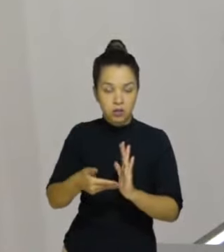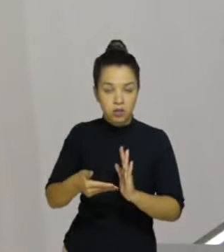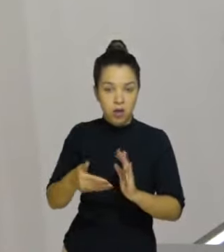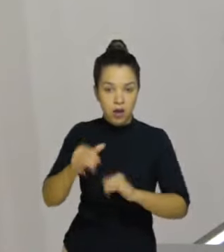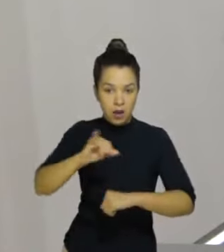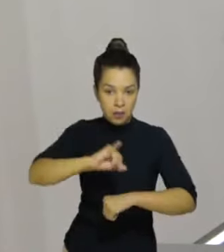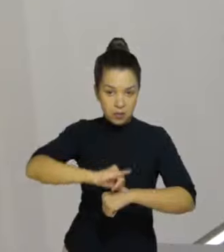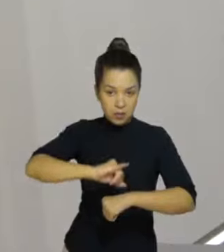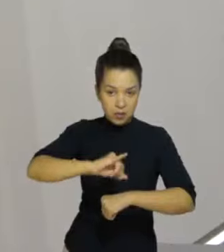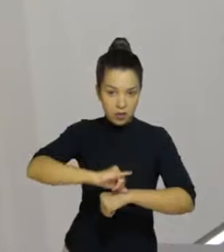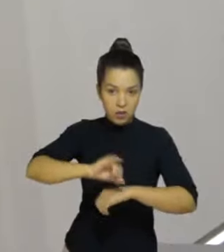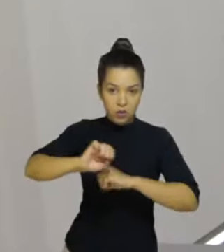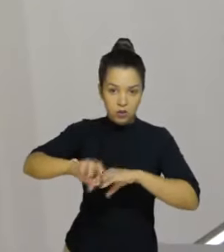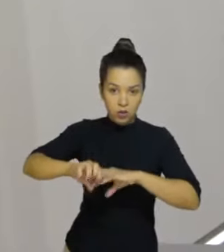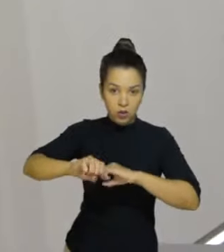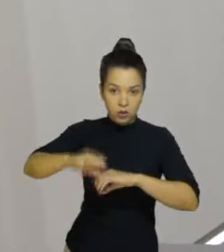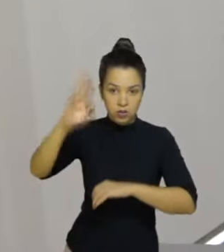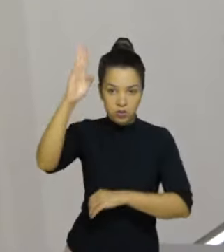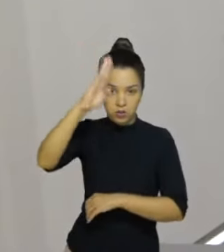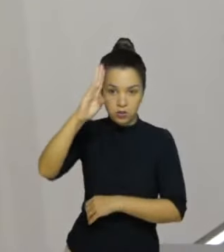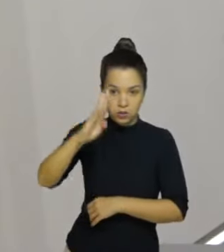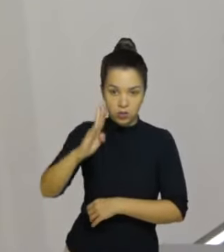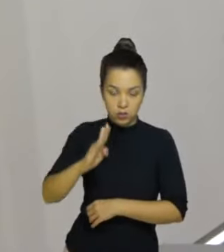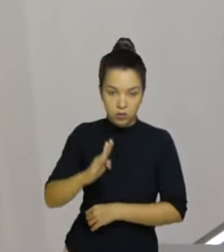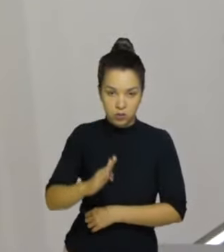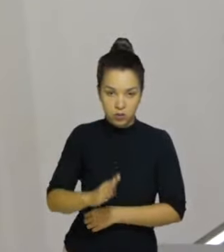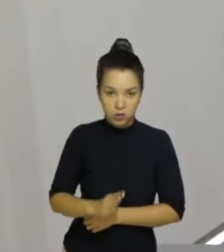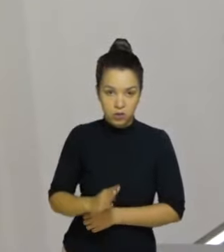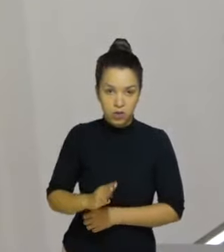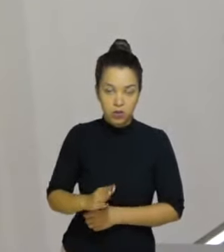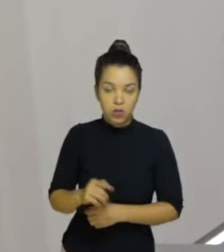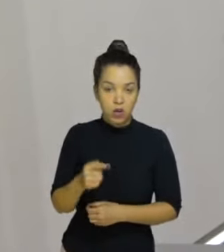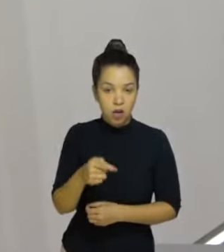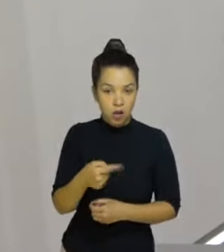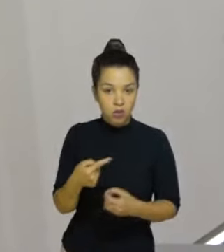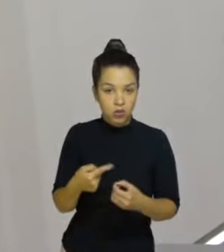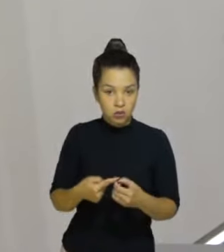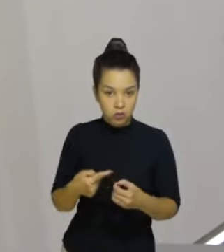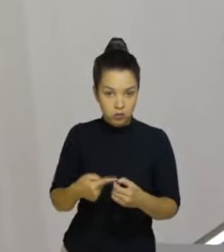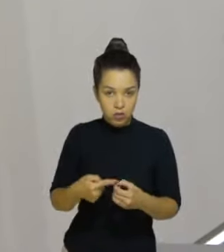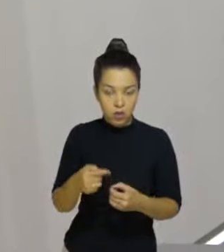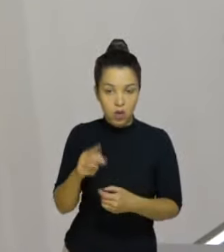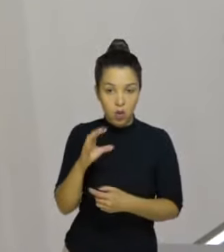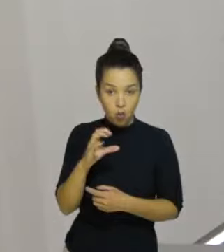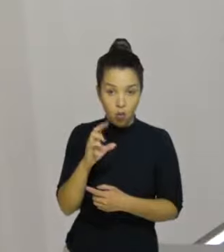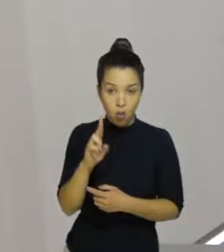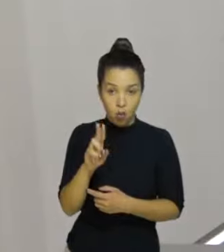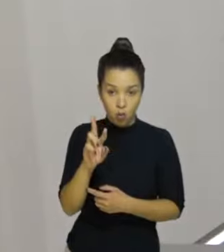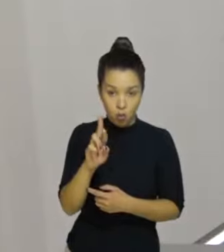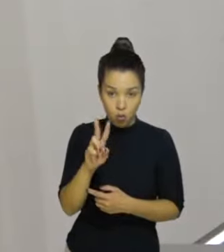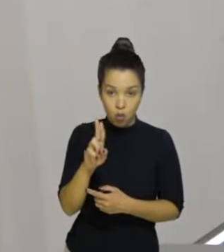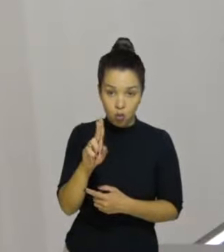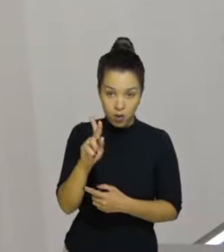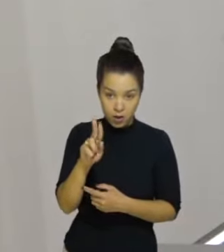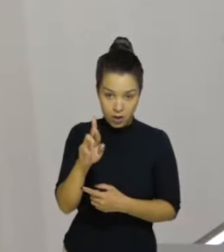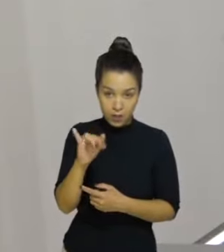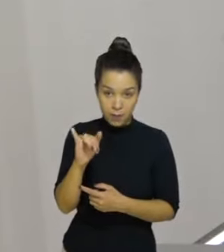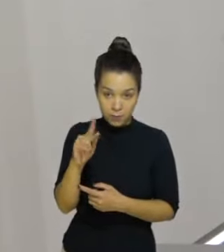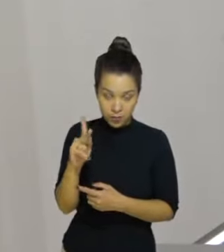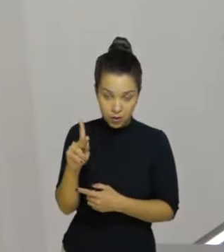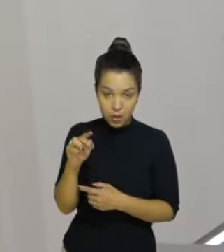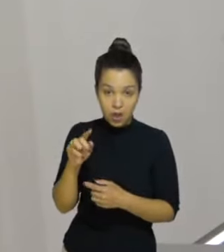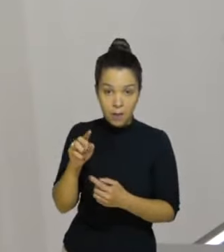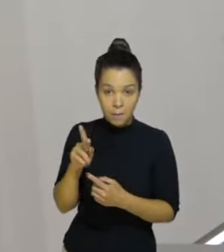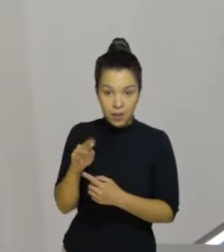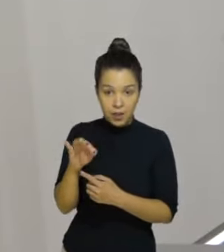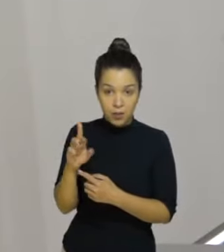Brasil. Além de Sobral, os municípios de Cururipe, no Pernambuco, e Teresina, no